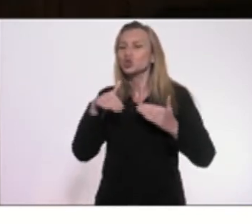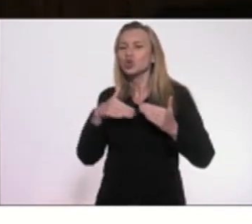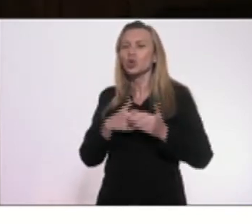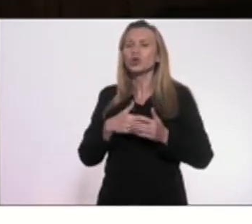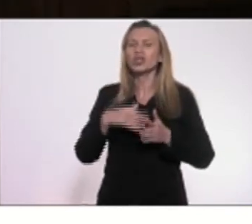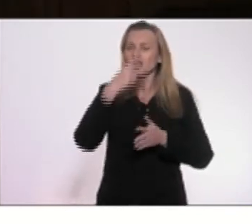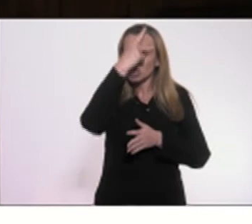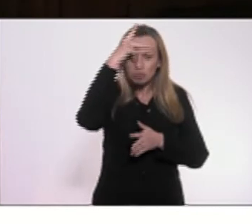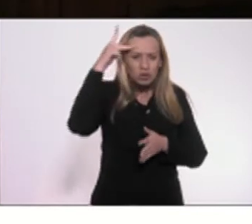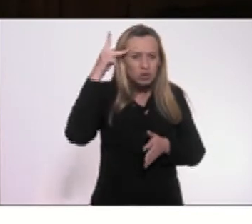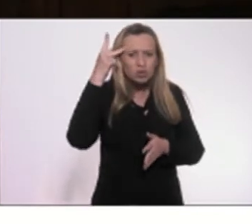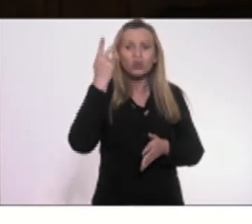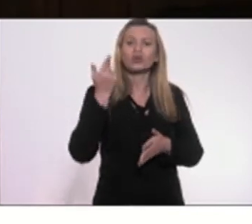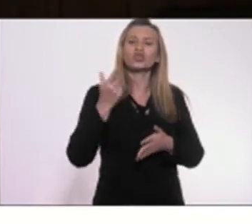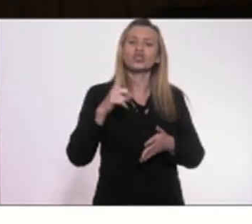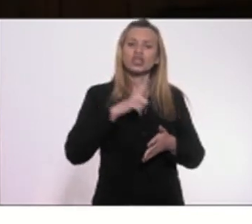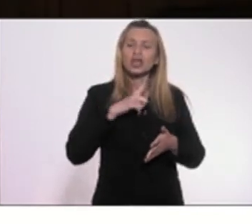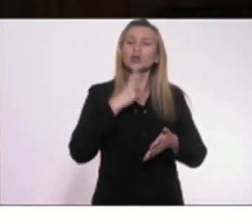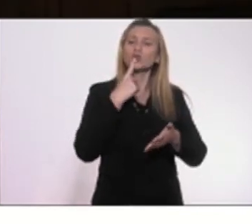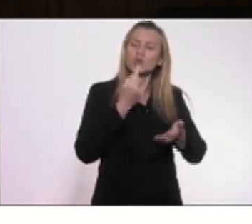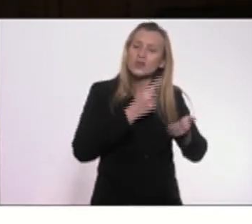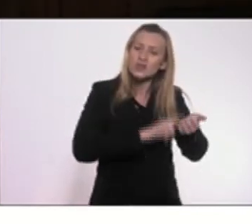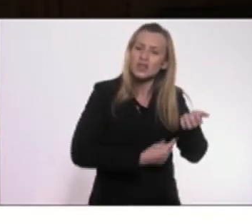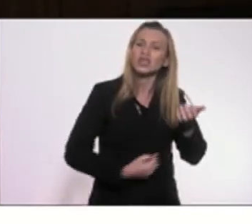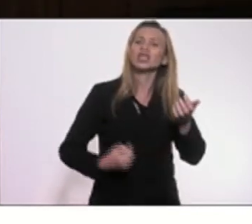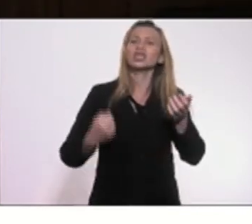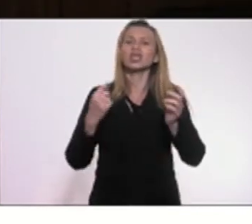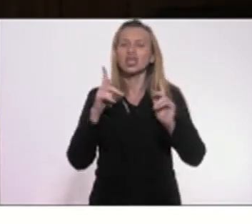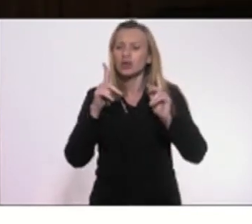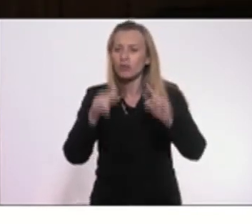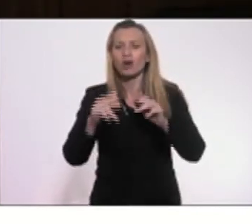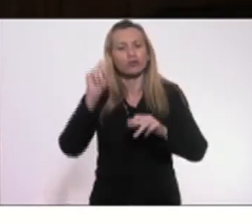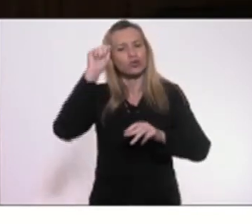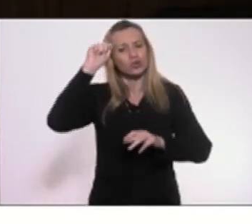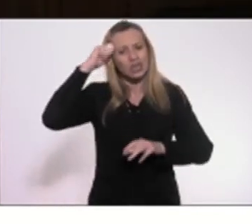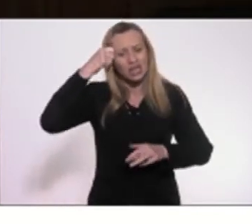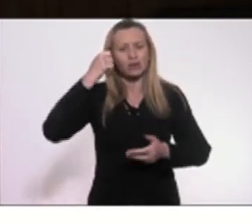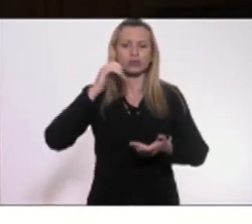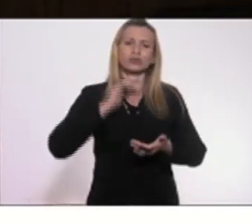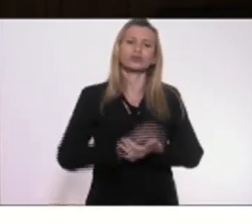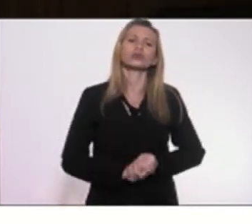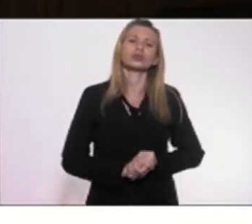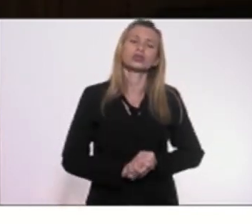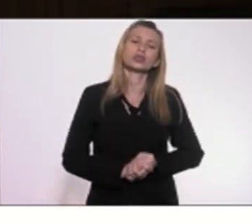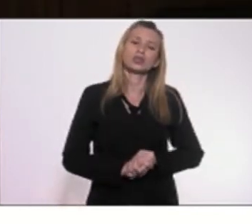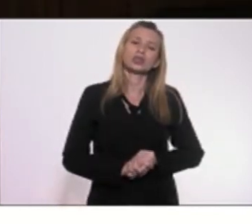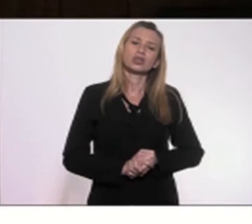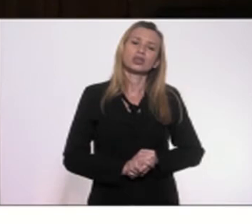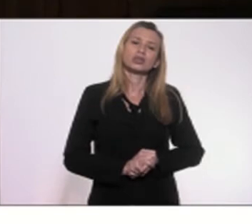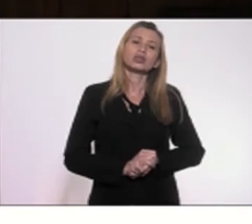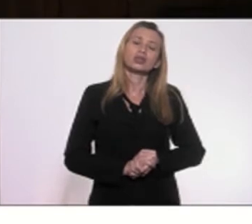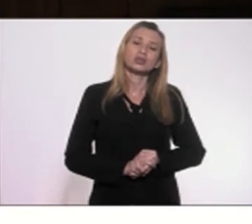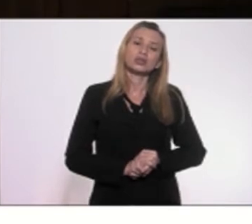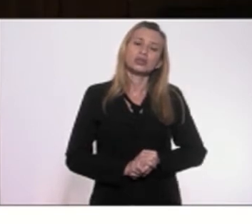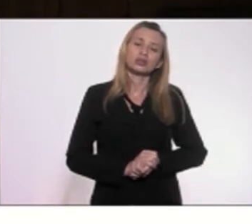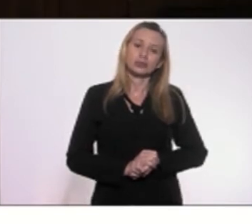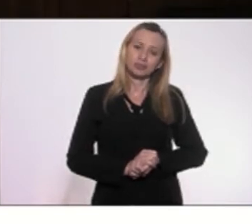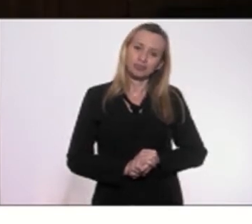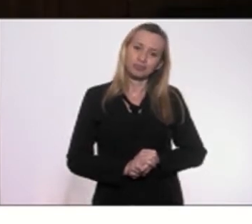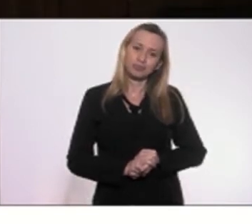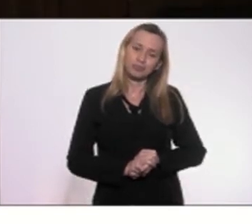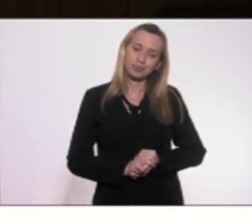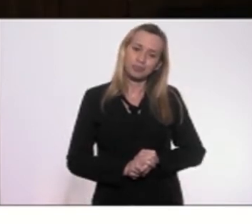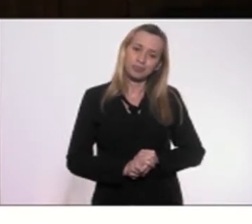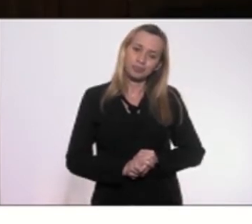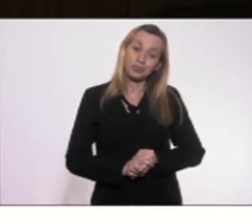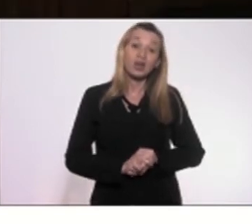seres humanos têm a mesma origem, e a origem é a África. E